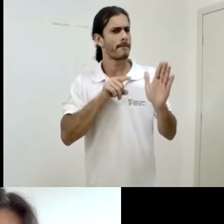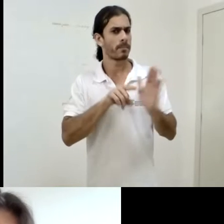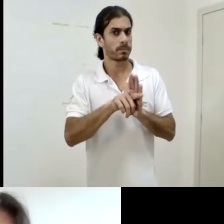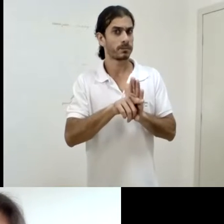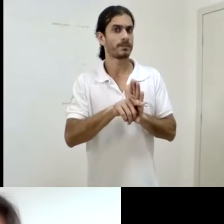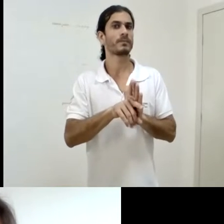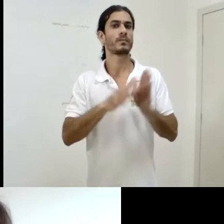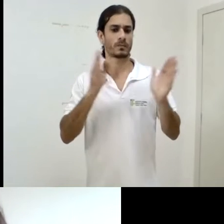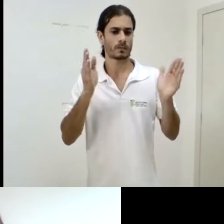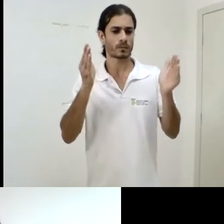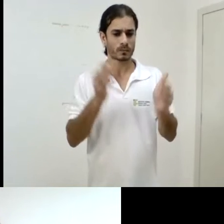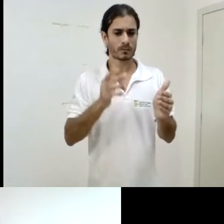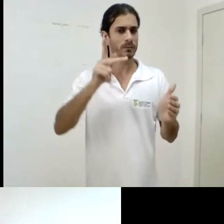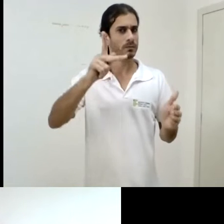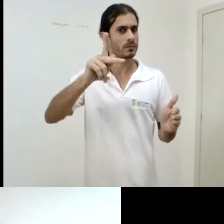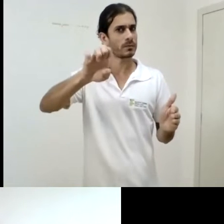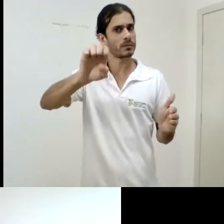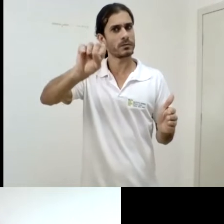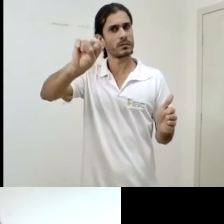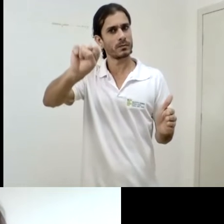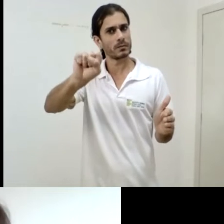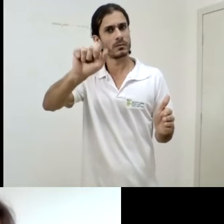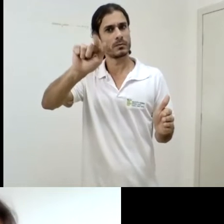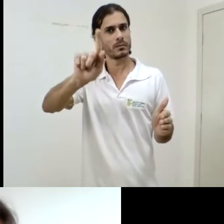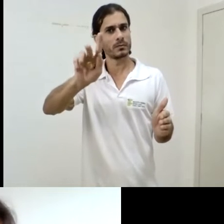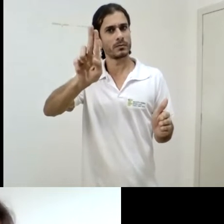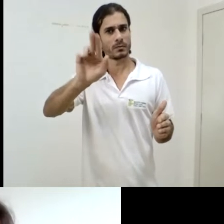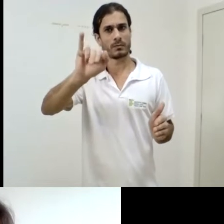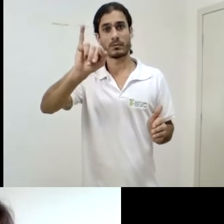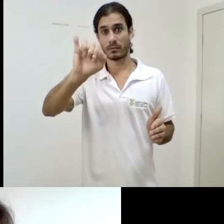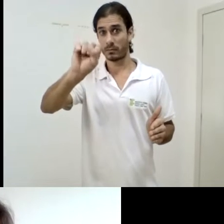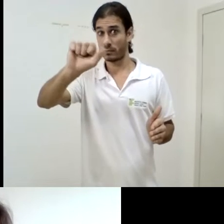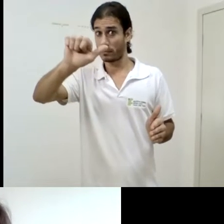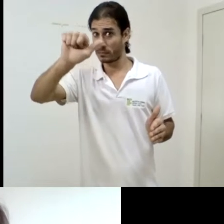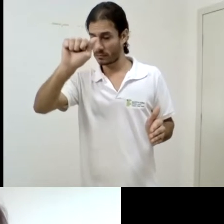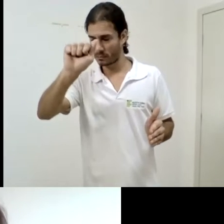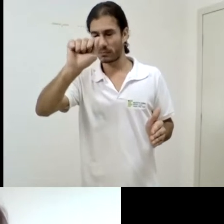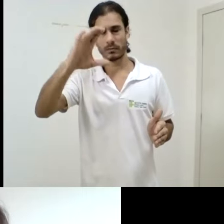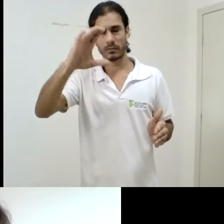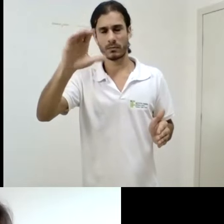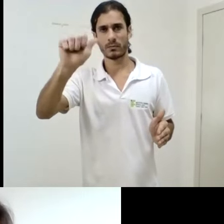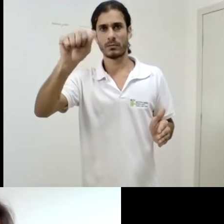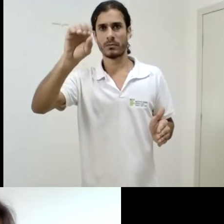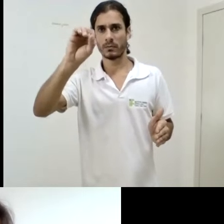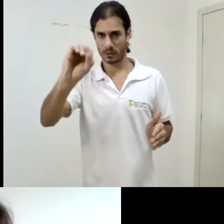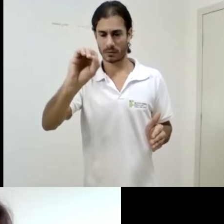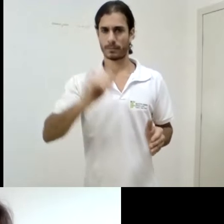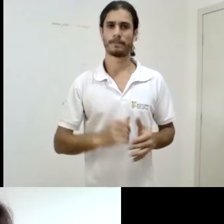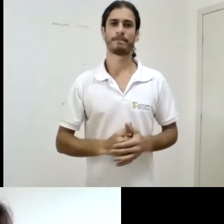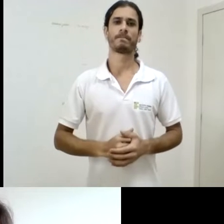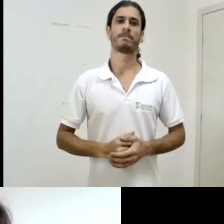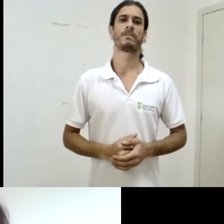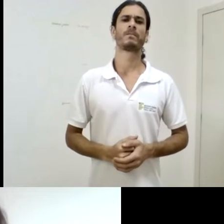Que a gente, alguns alunos, assim, acham que a pesquisa que eles vão desenvolver, né? Que é uma pesquisa, que seria uma